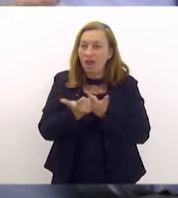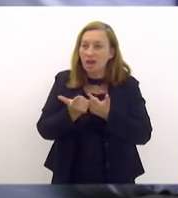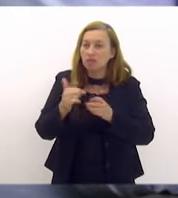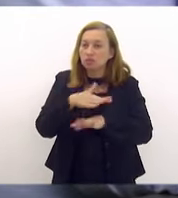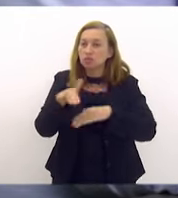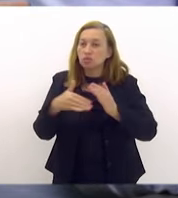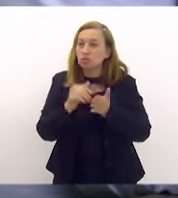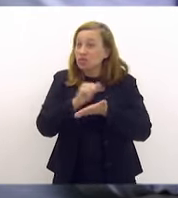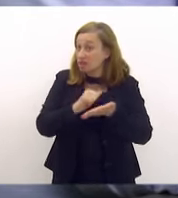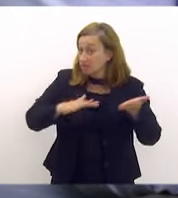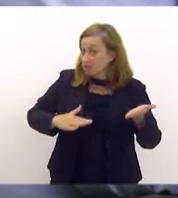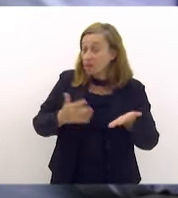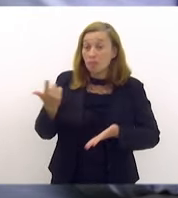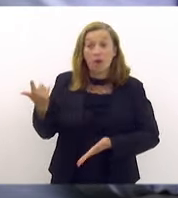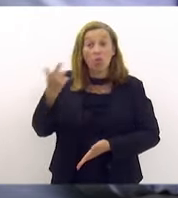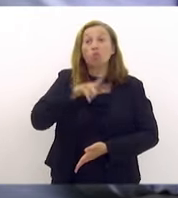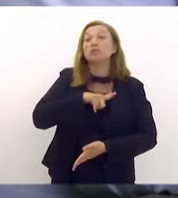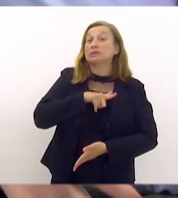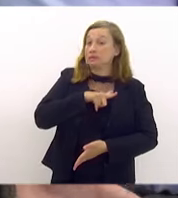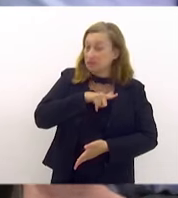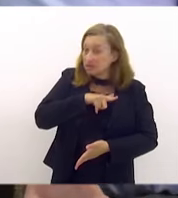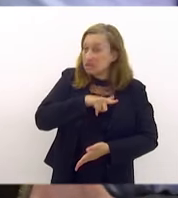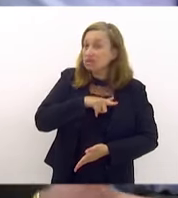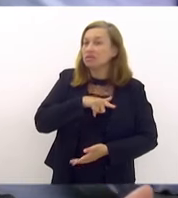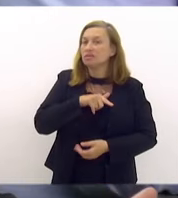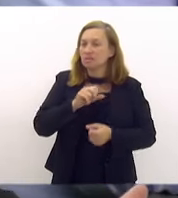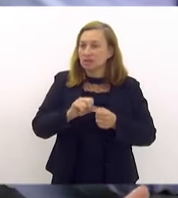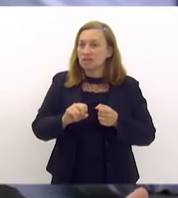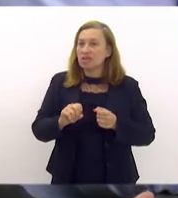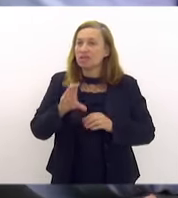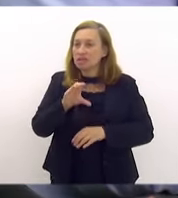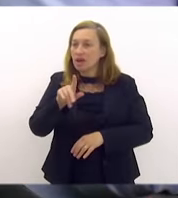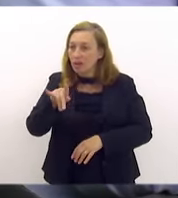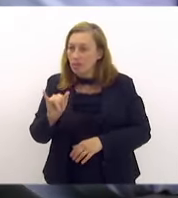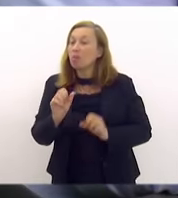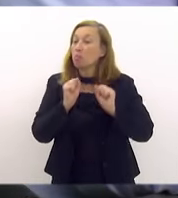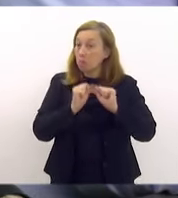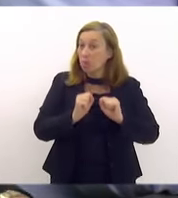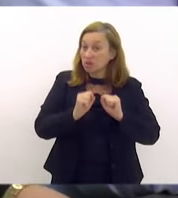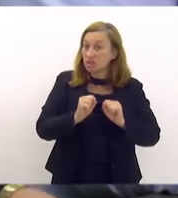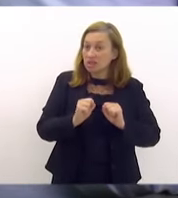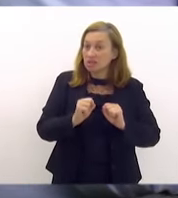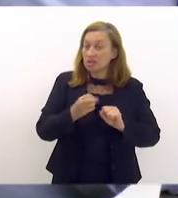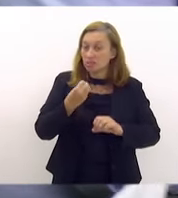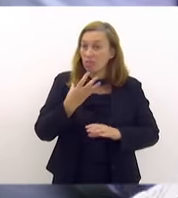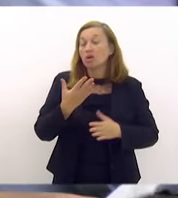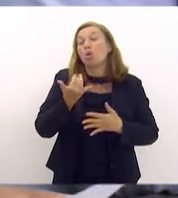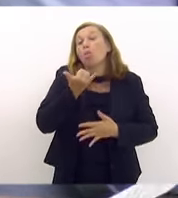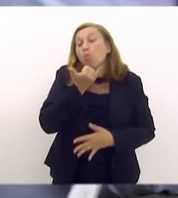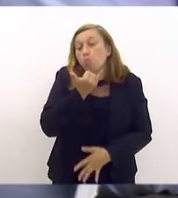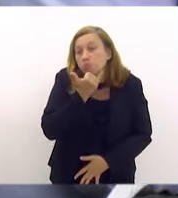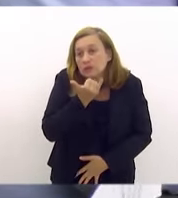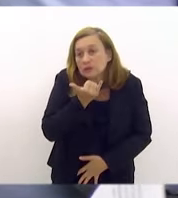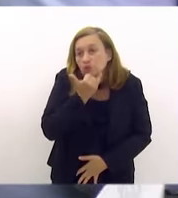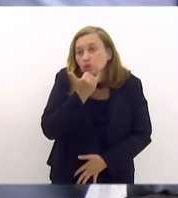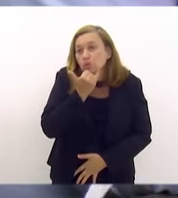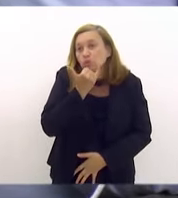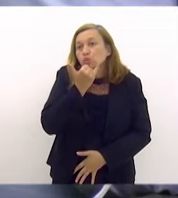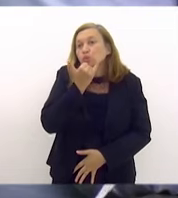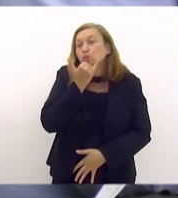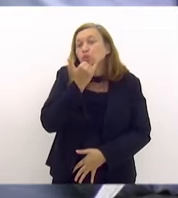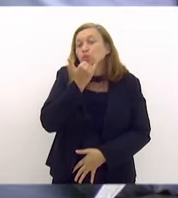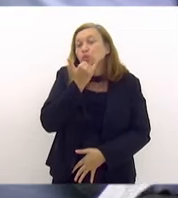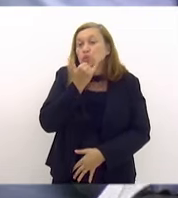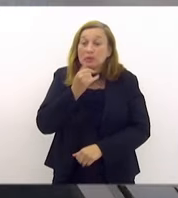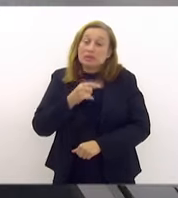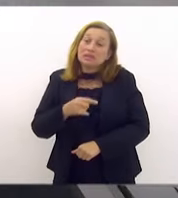as atividades para conseguir fazer com que essa CPI pudesse ser viável então perdoem a falta de delicadeza